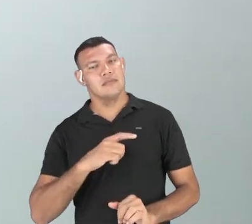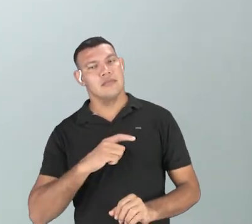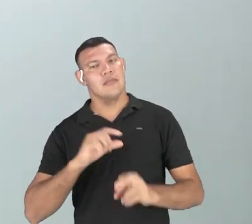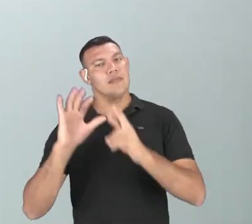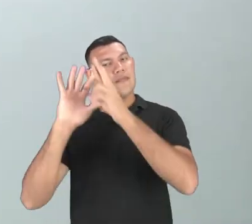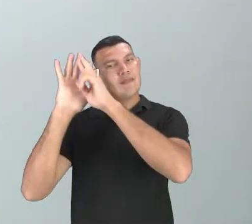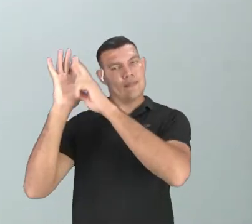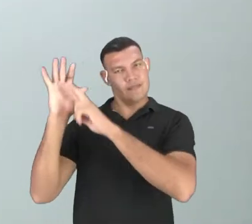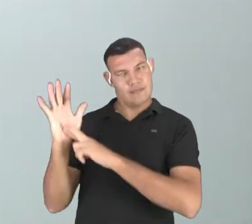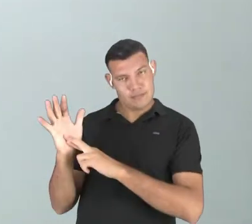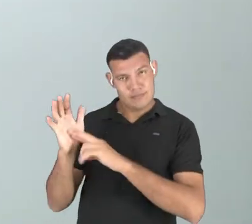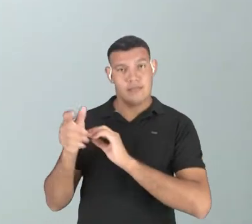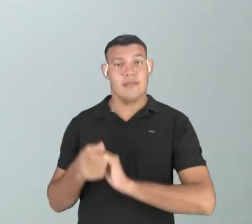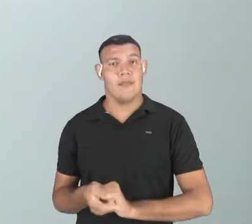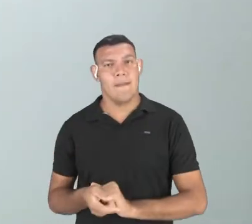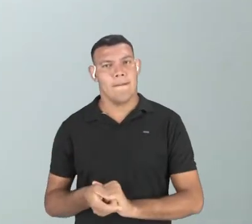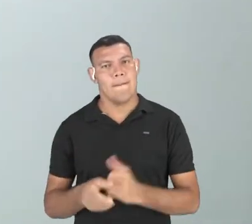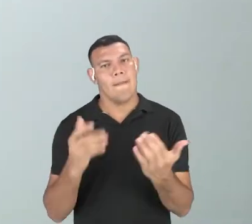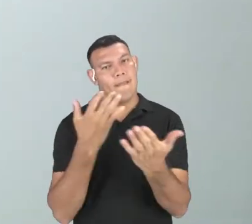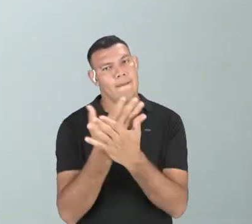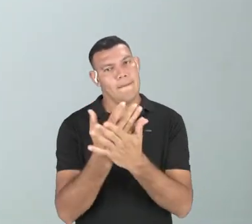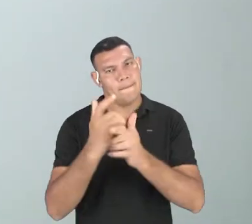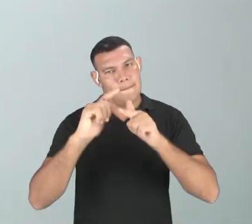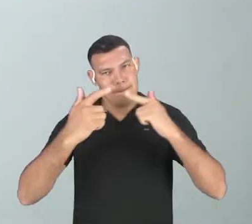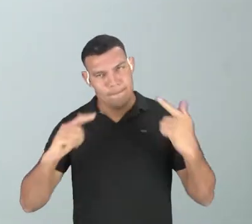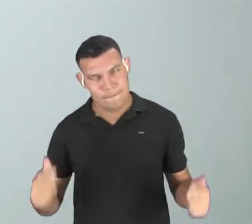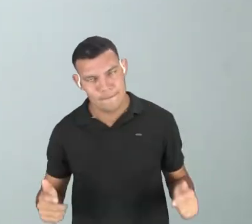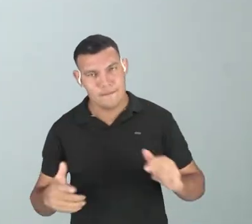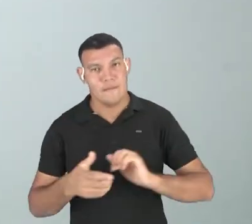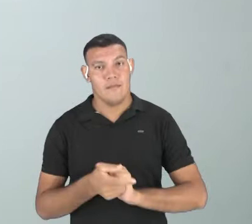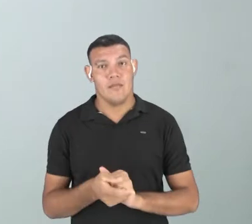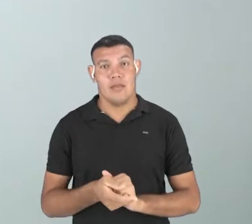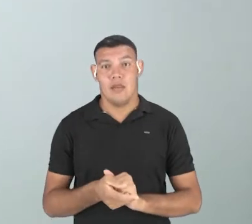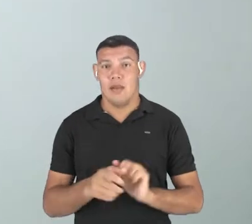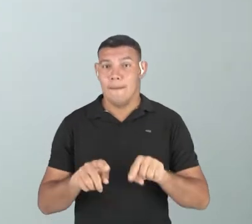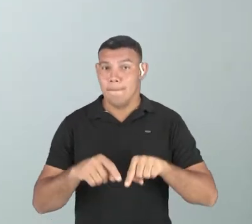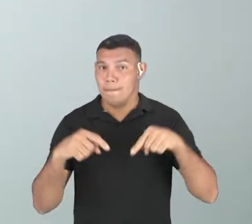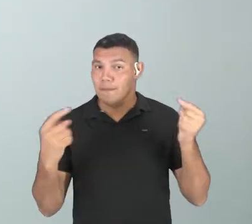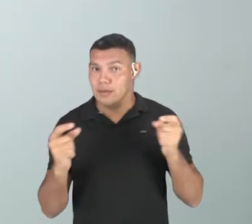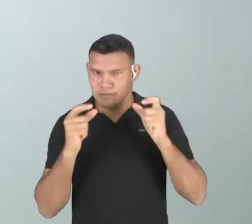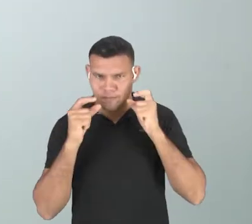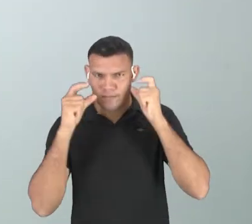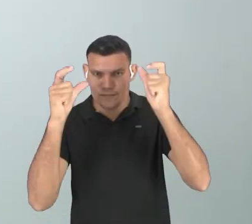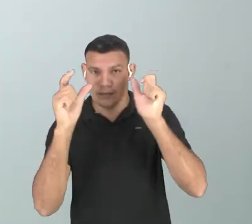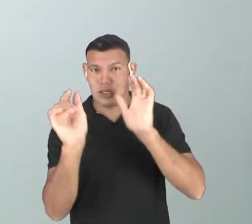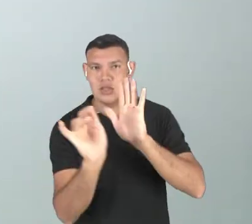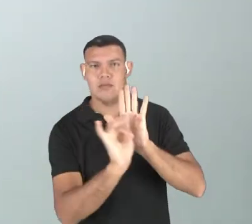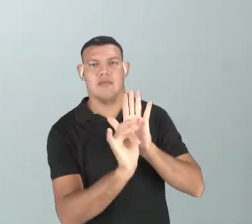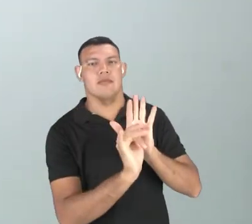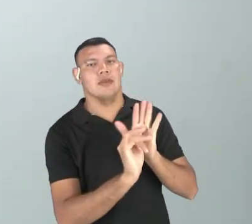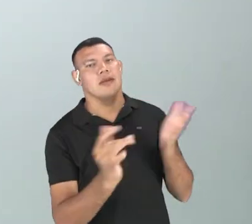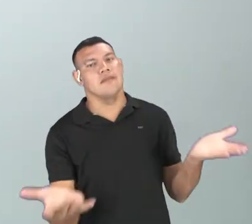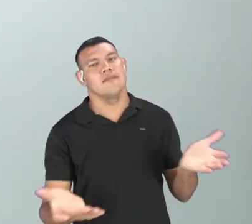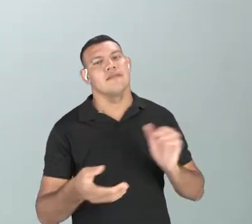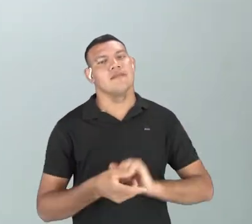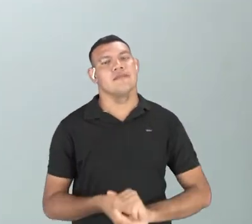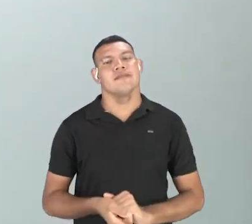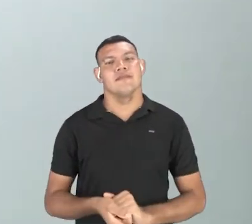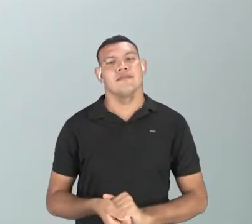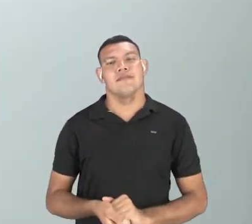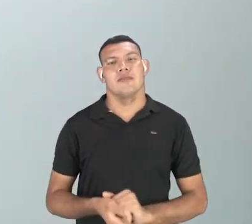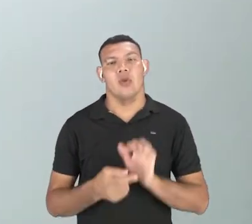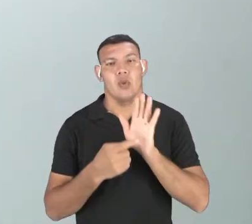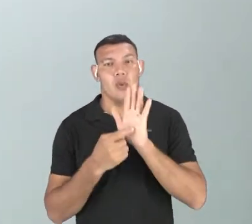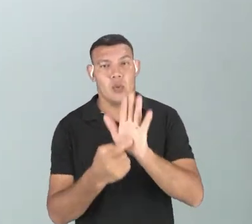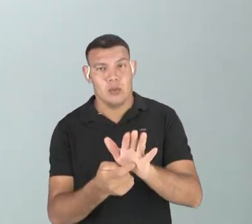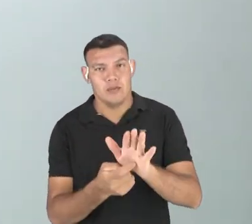claro, até porque é uma aula de gramática. Porém, eu quero que vocês observem sempre a identificação. Eu vou passar para vocês